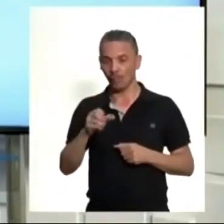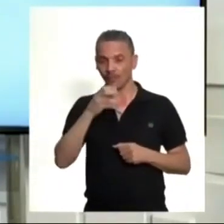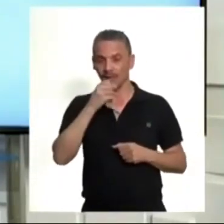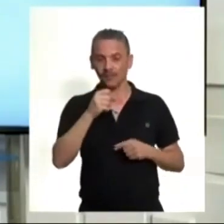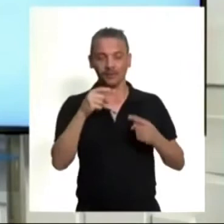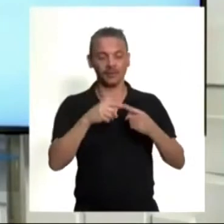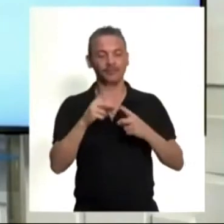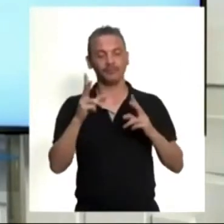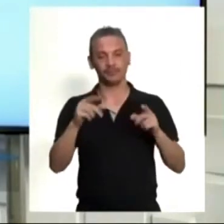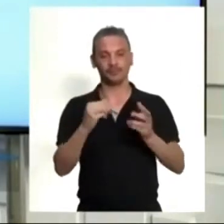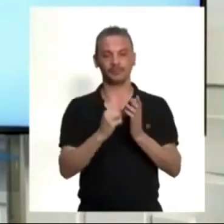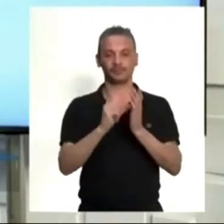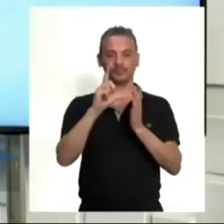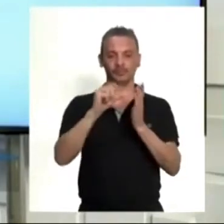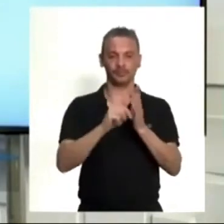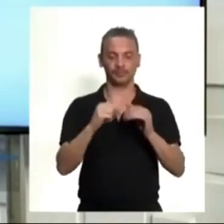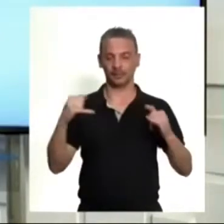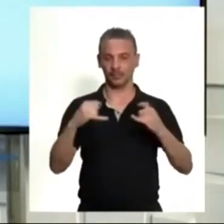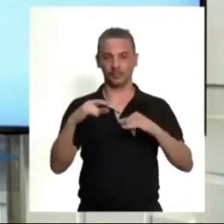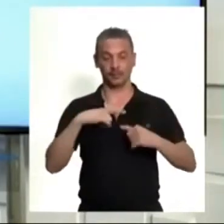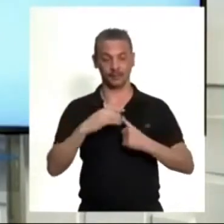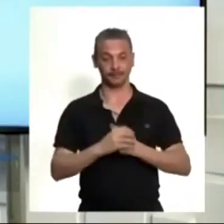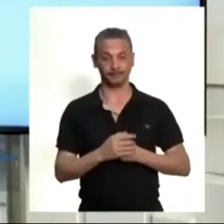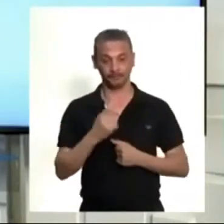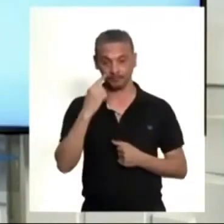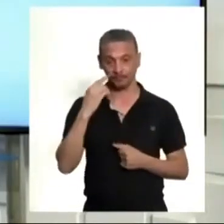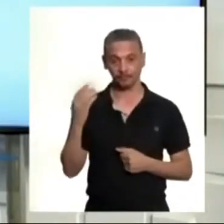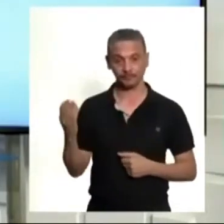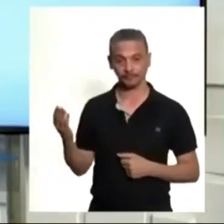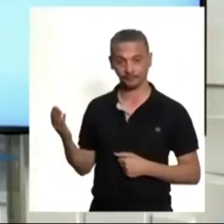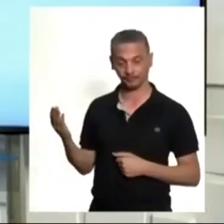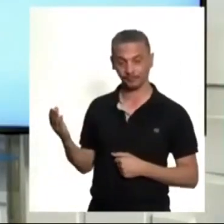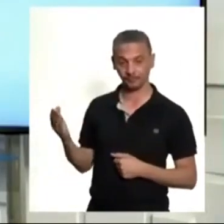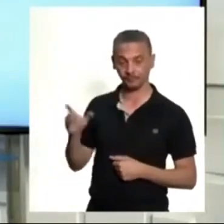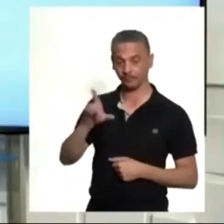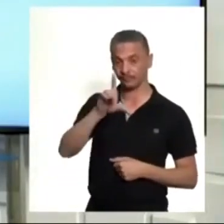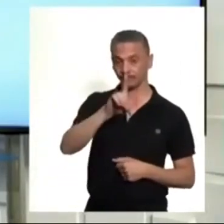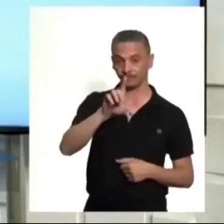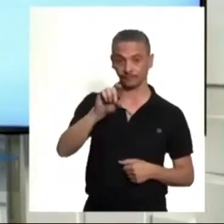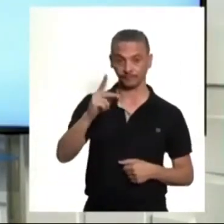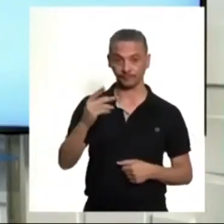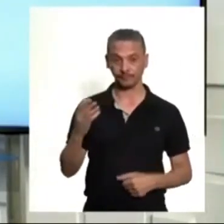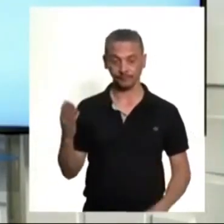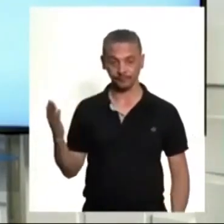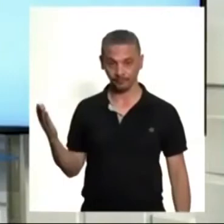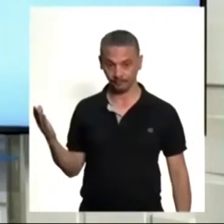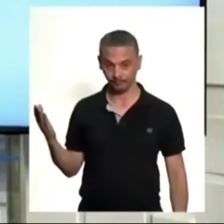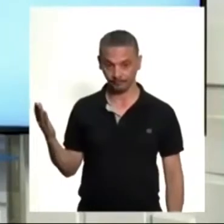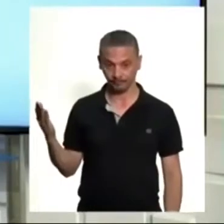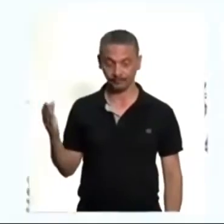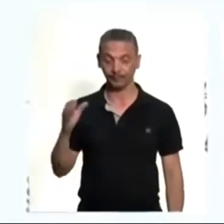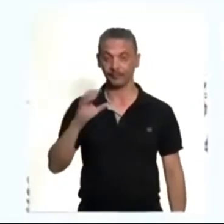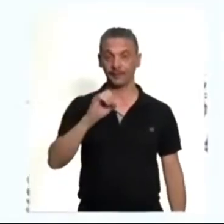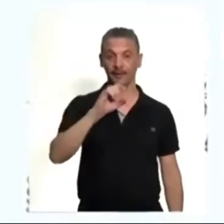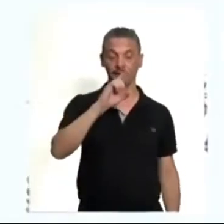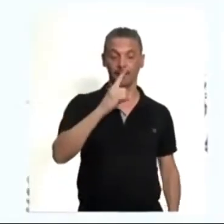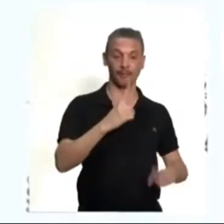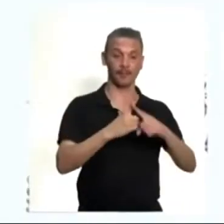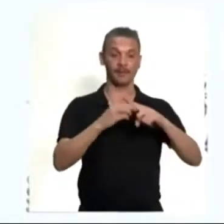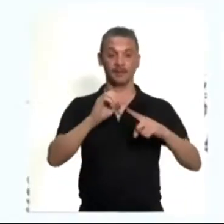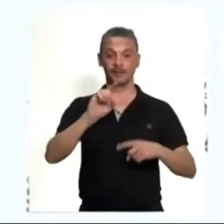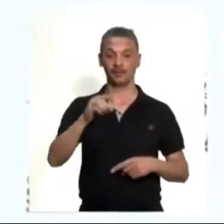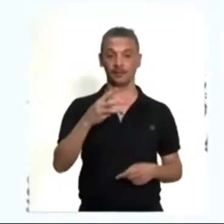de redução. Então, você pega o maior menos o menor. Vamos lá, vamos fazer a continha então. Para calcular a DDP dessa pilha, eu pego lá o maior, que é mais 0,34